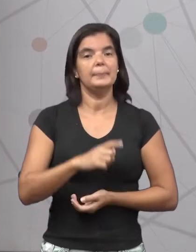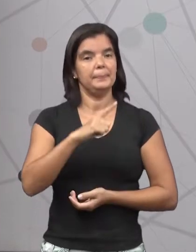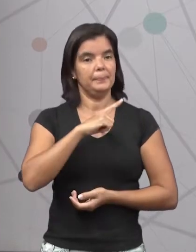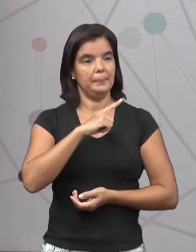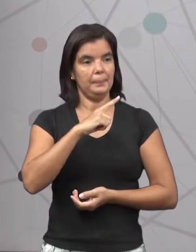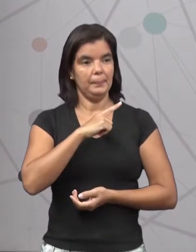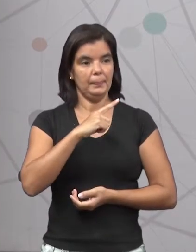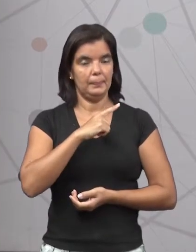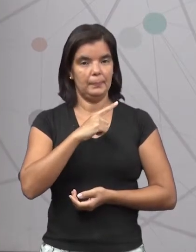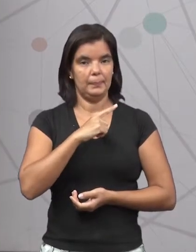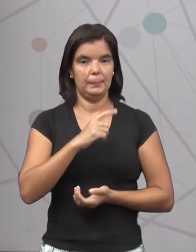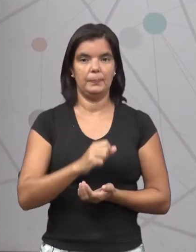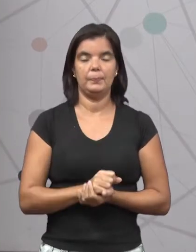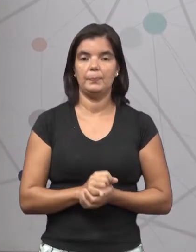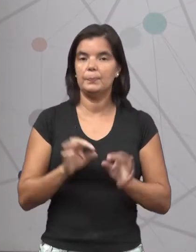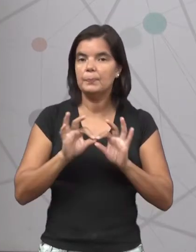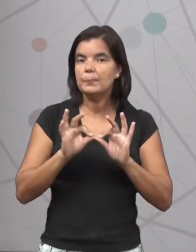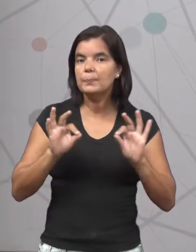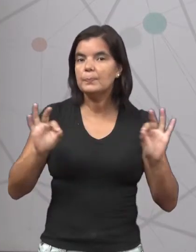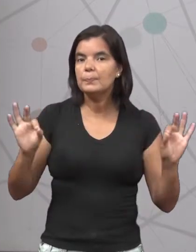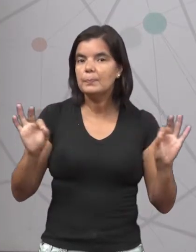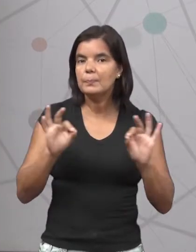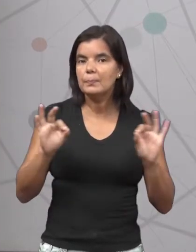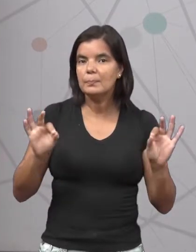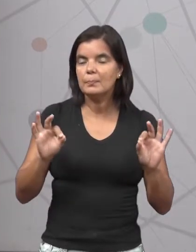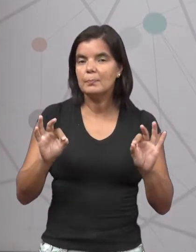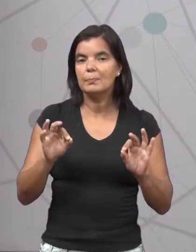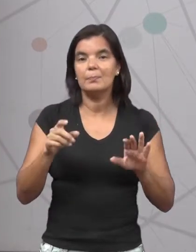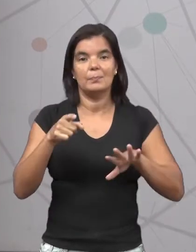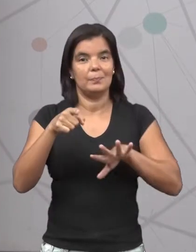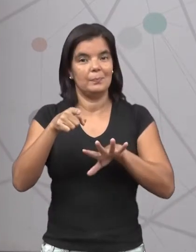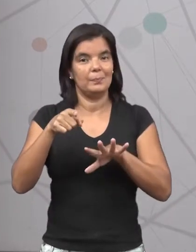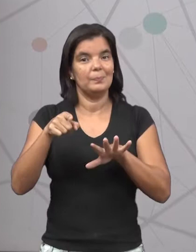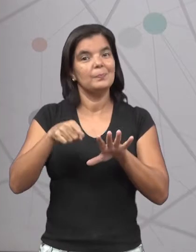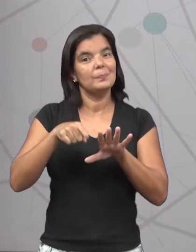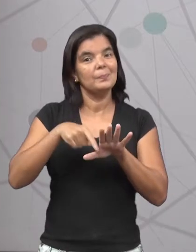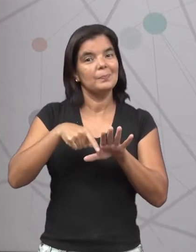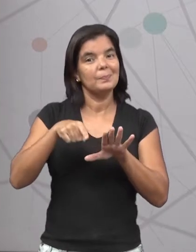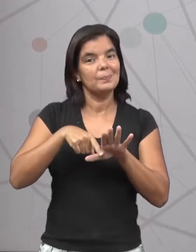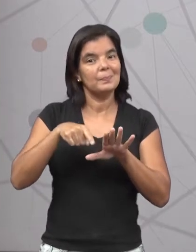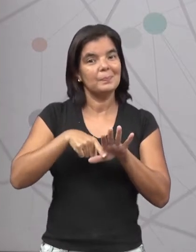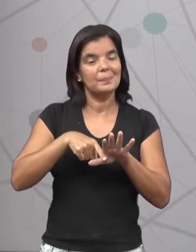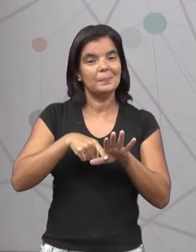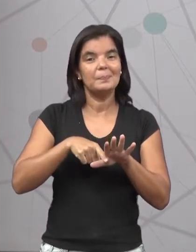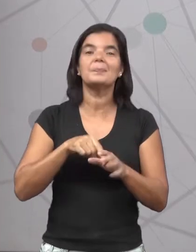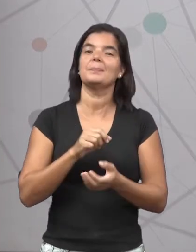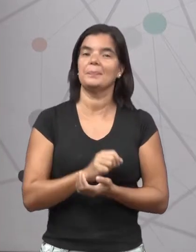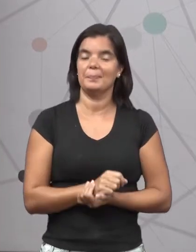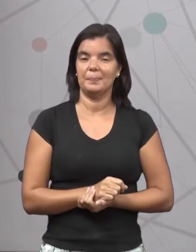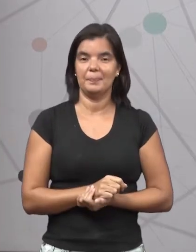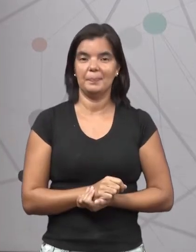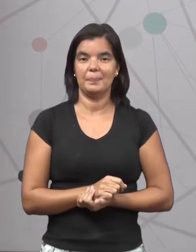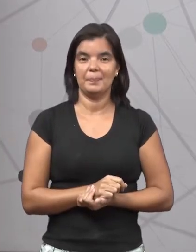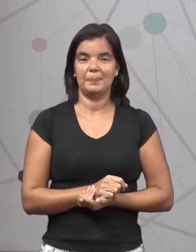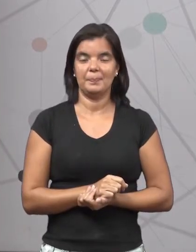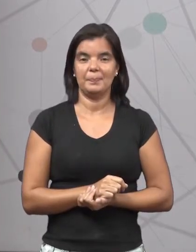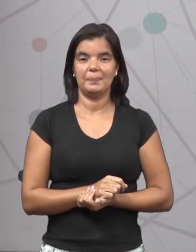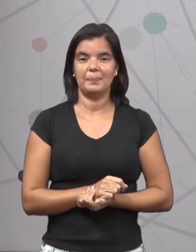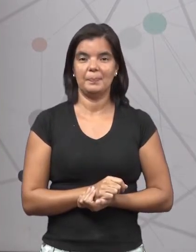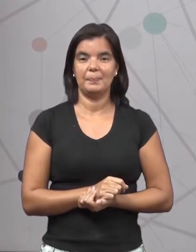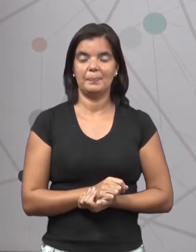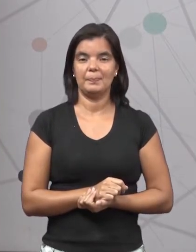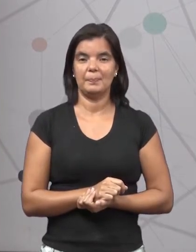Temos também a medida chamada pé, um pé.